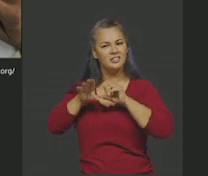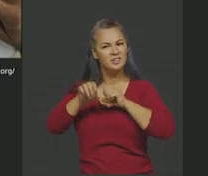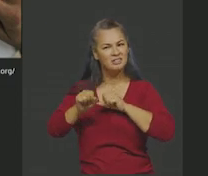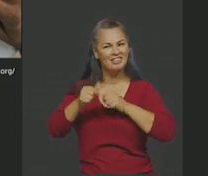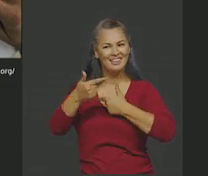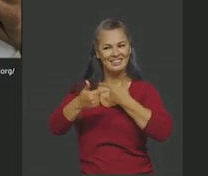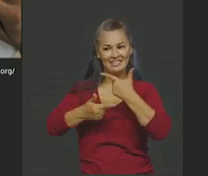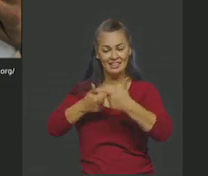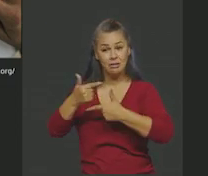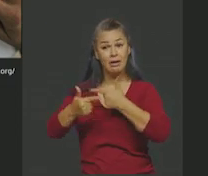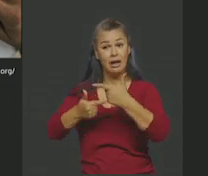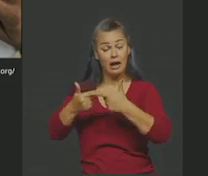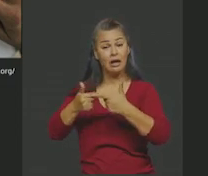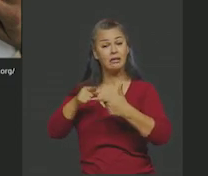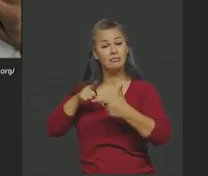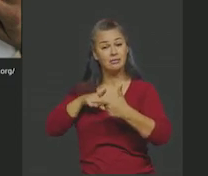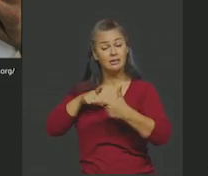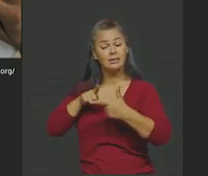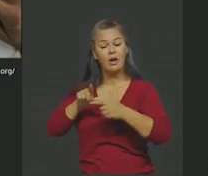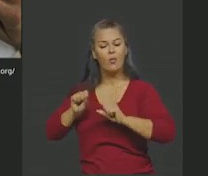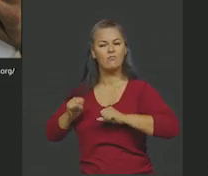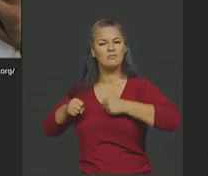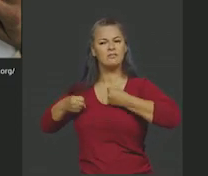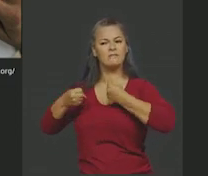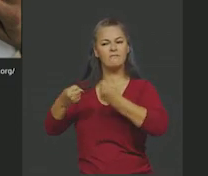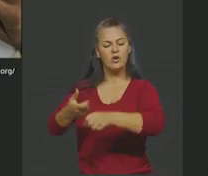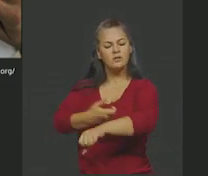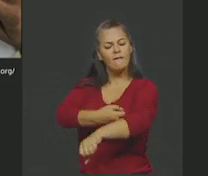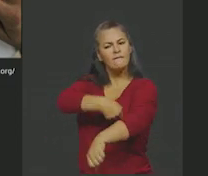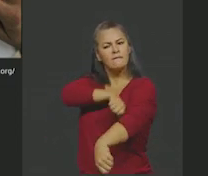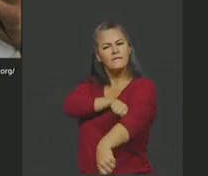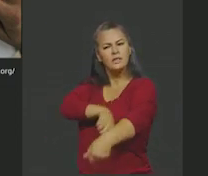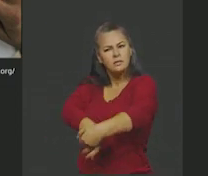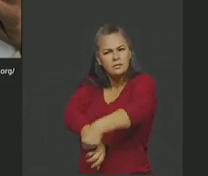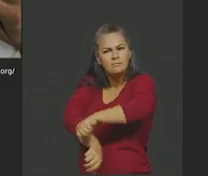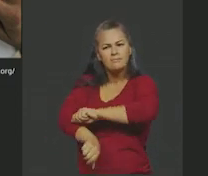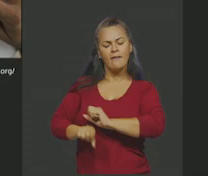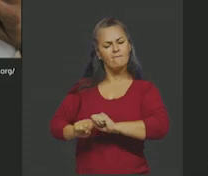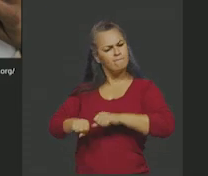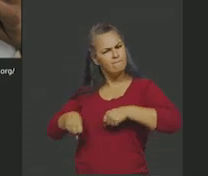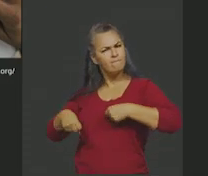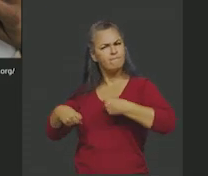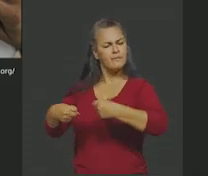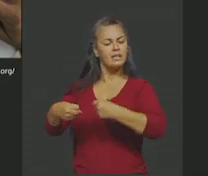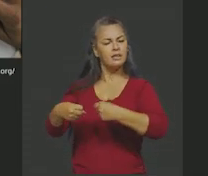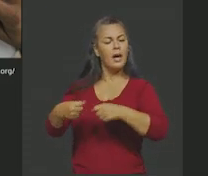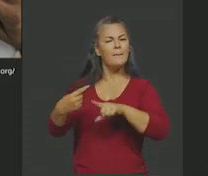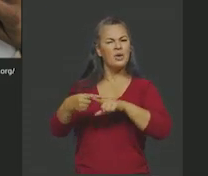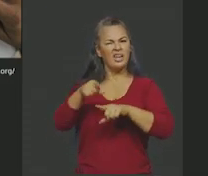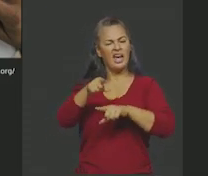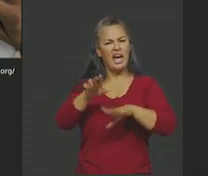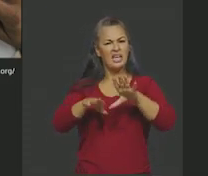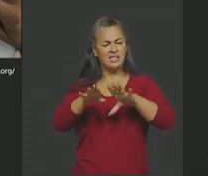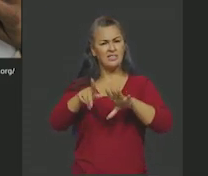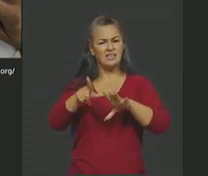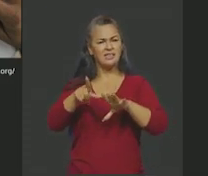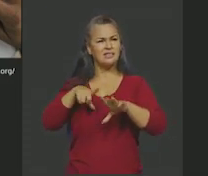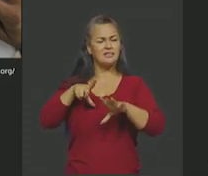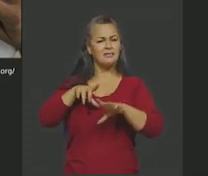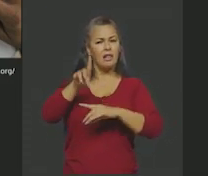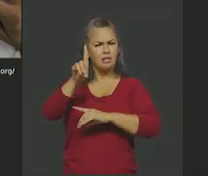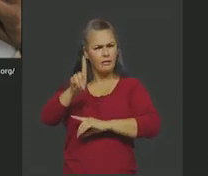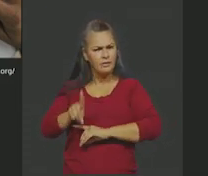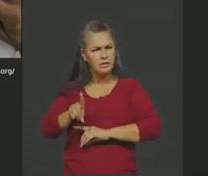também, e nós temos aí a força de vontade e pessoas brilhantes, tá? Não é porque você falta um sentido que você